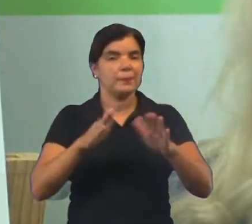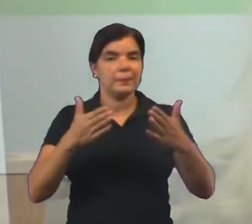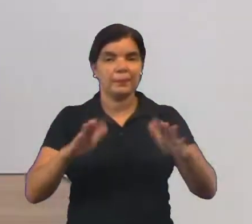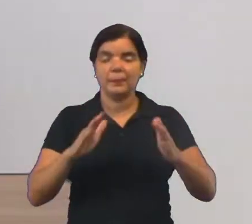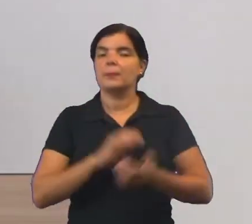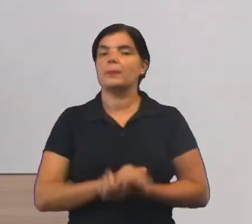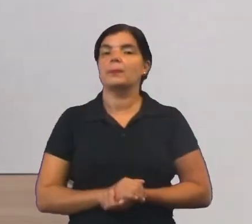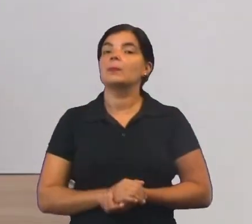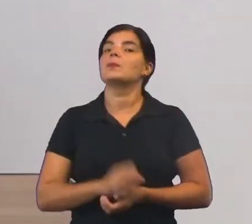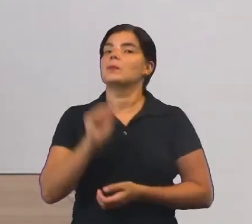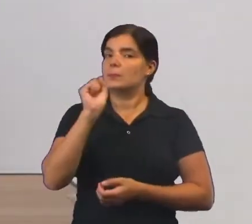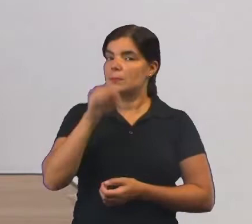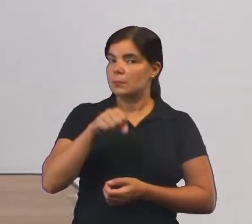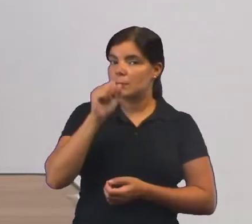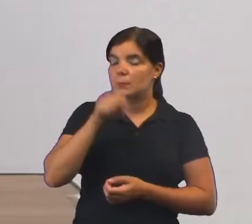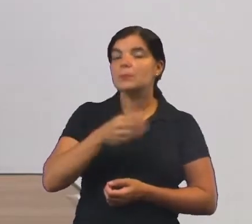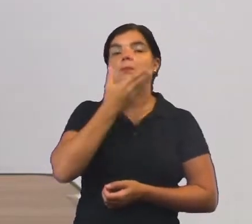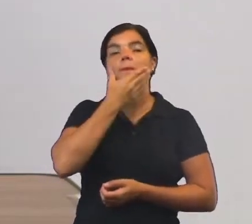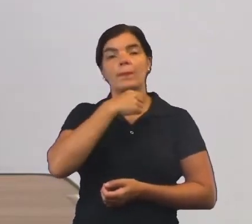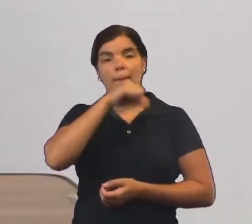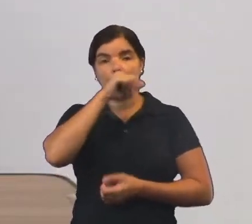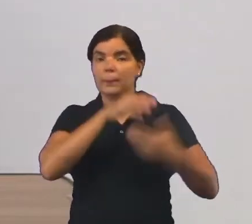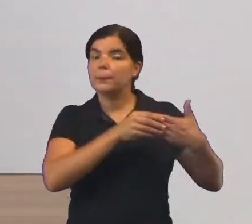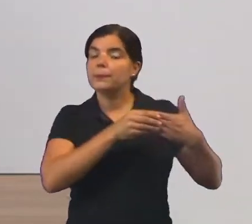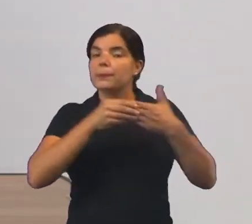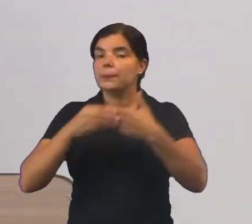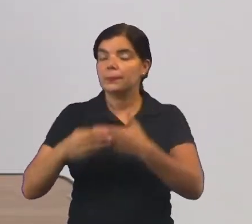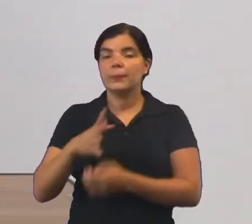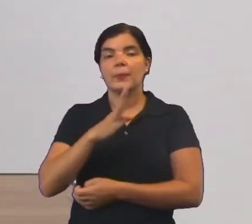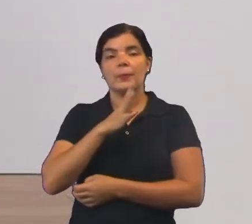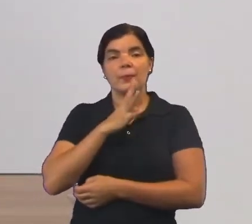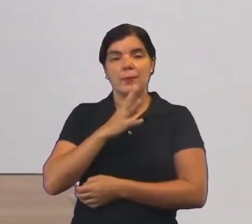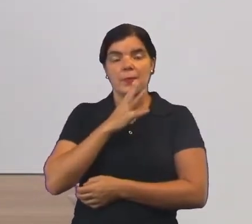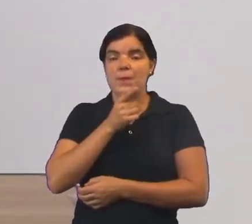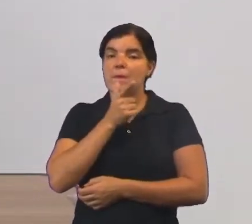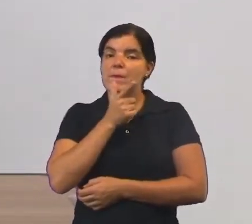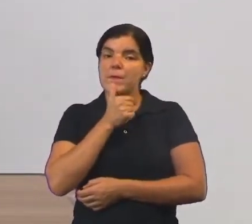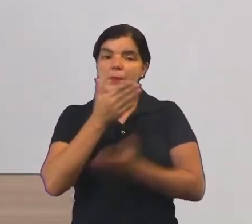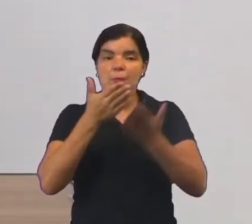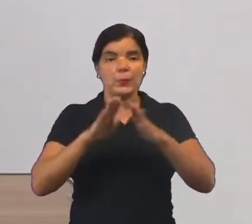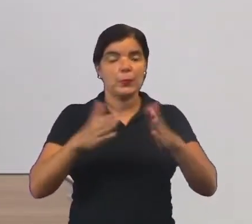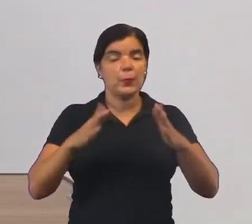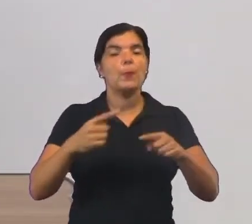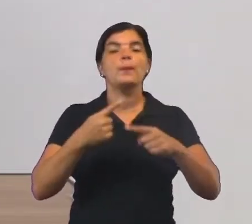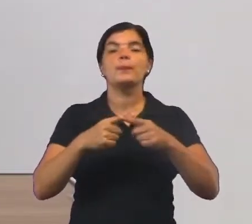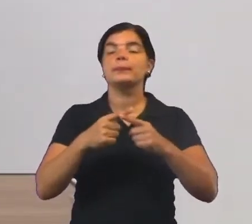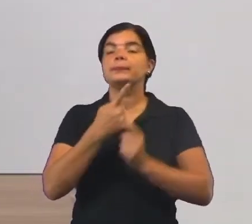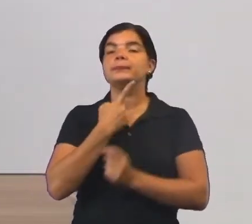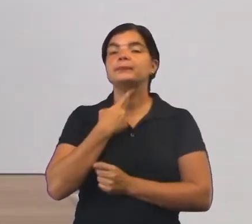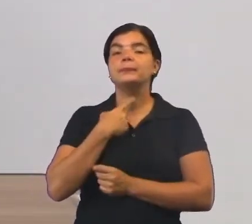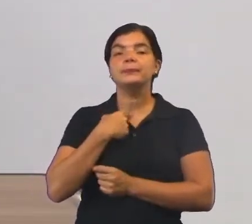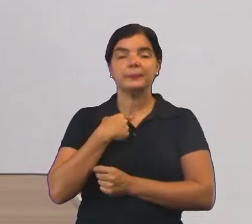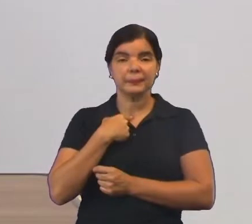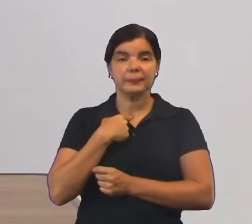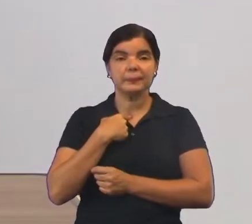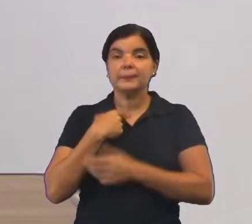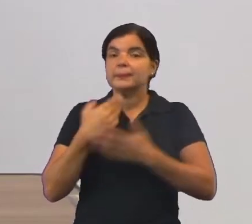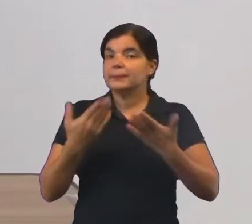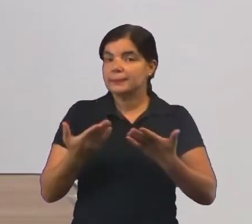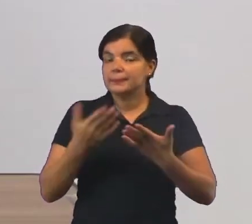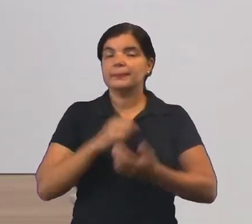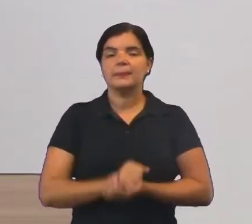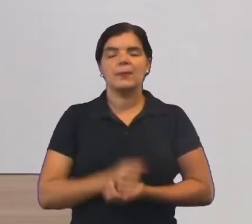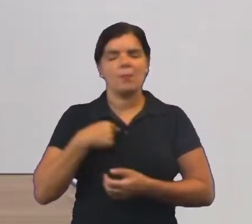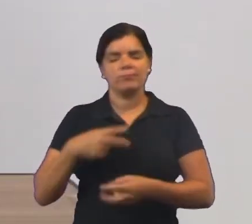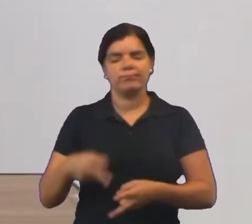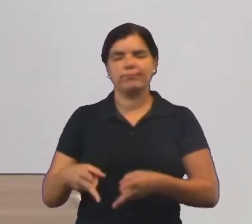né? O pai, justamente o pai o levou para conhecer esse mar, porque ele desejava conhecer o mar. Então, a